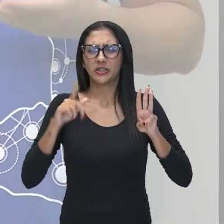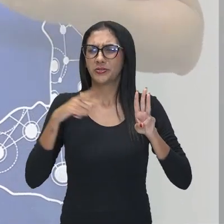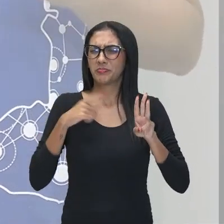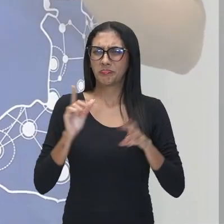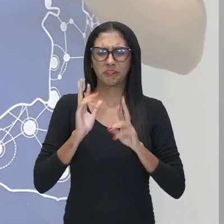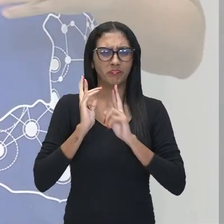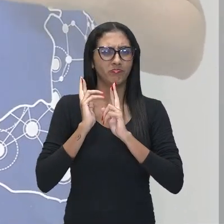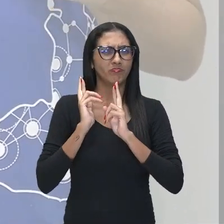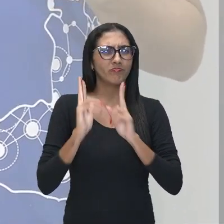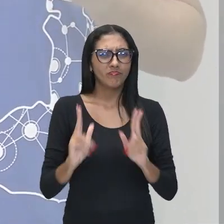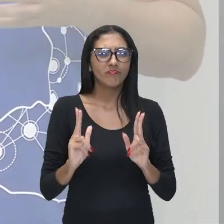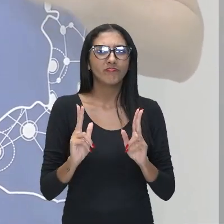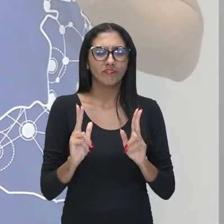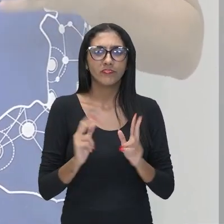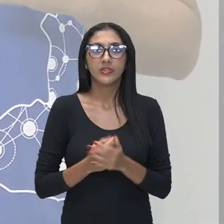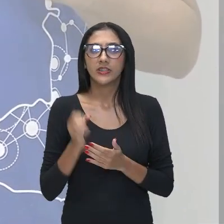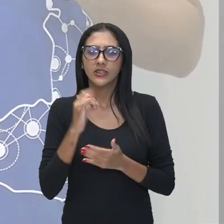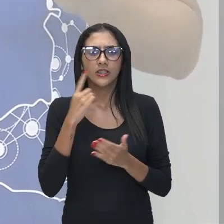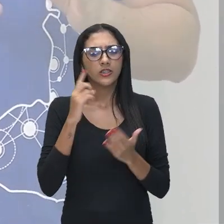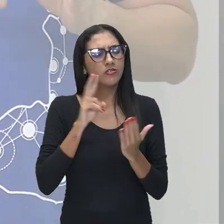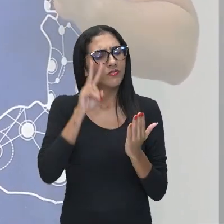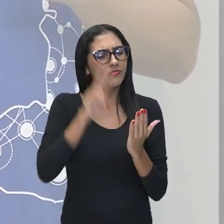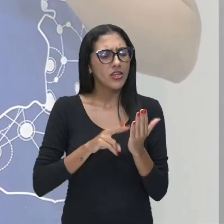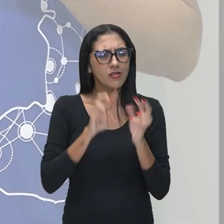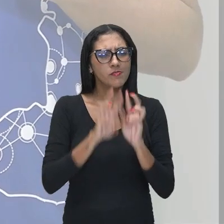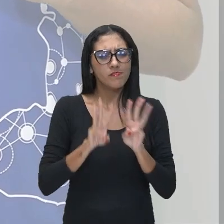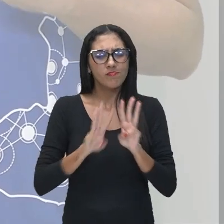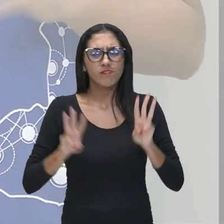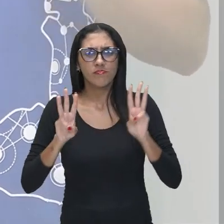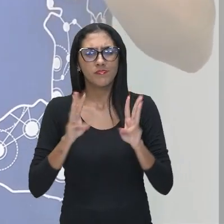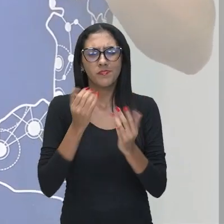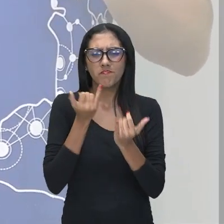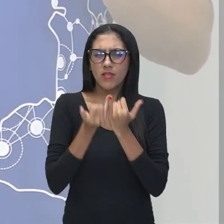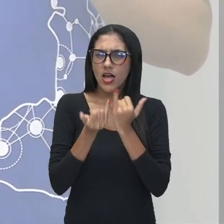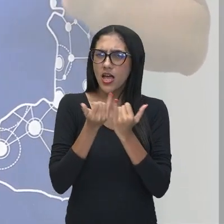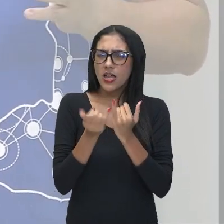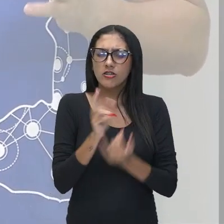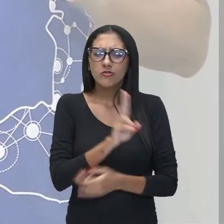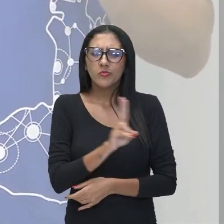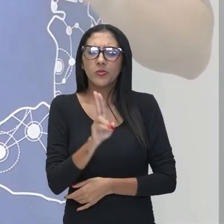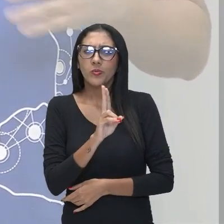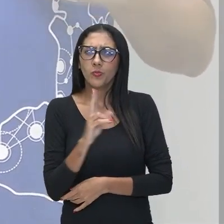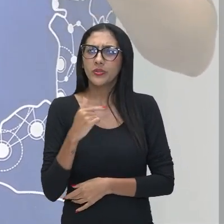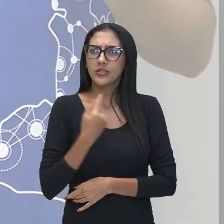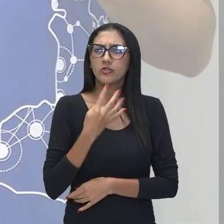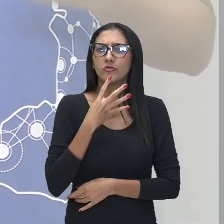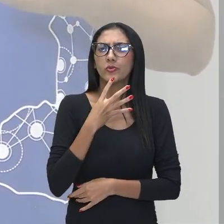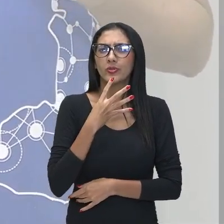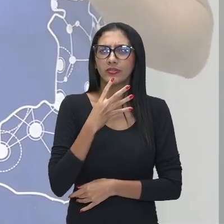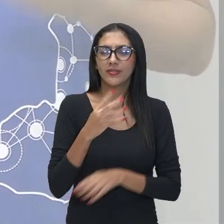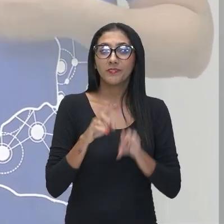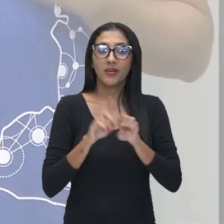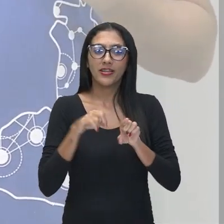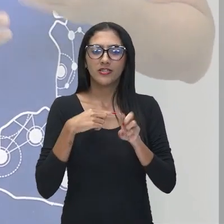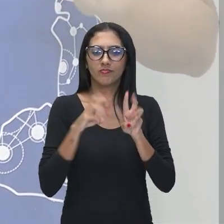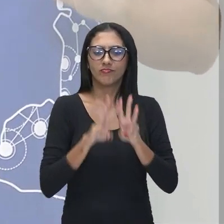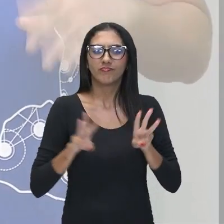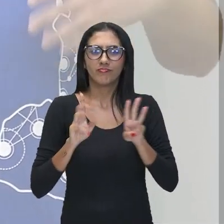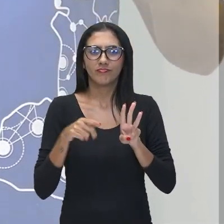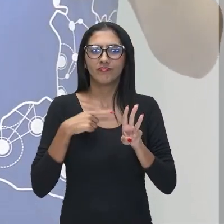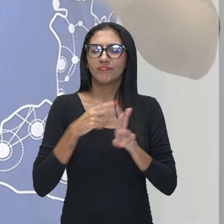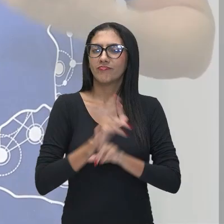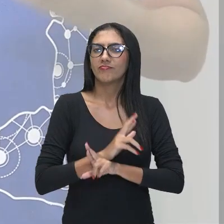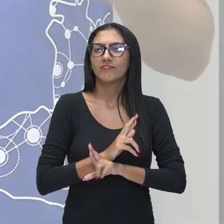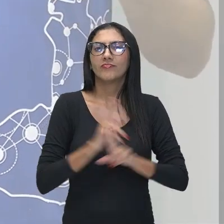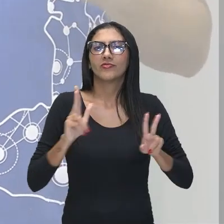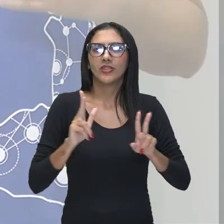a notícia. Por mais que seja um site semelhante a um existente, nós percebemos que esse site é desconhecido e